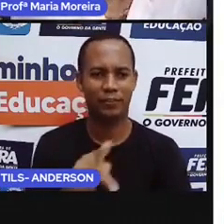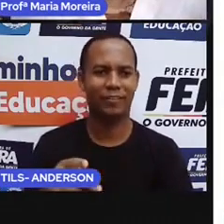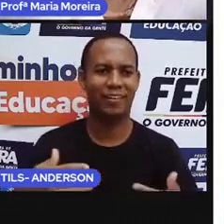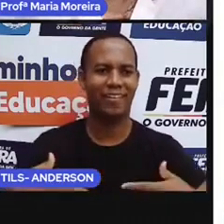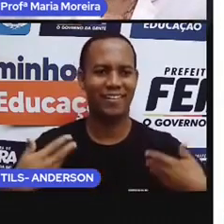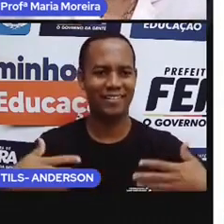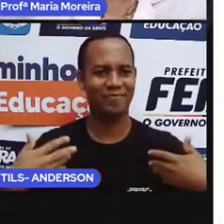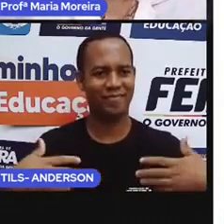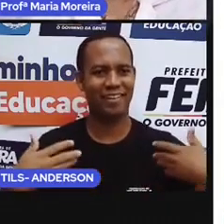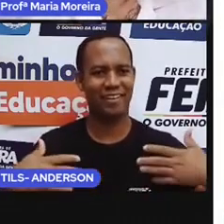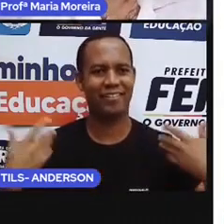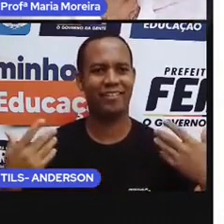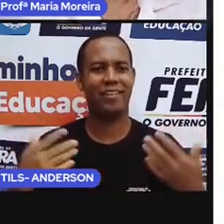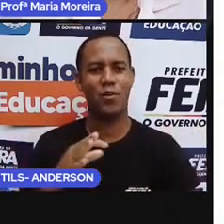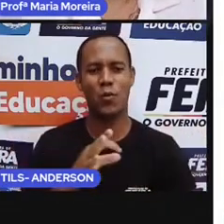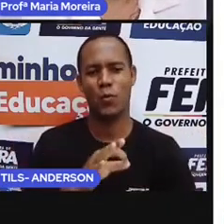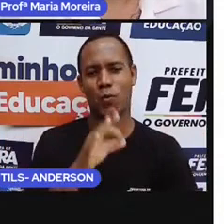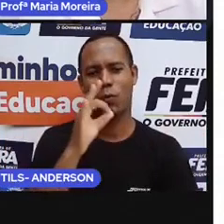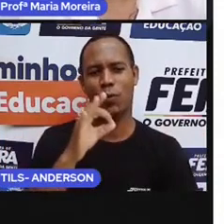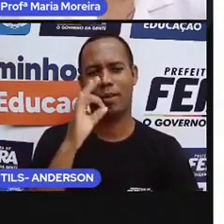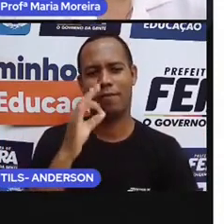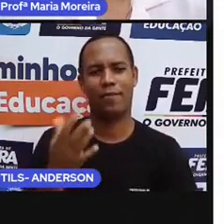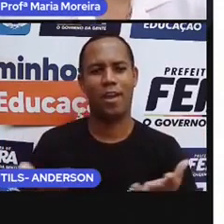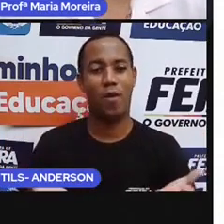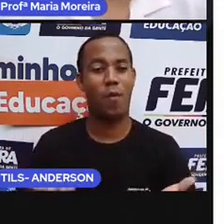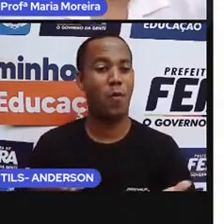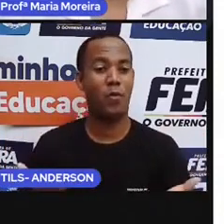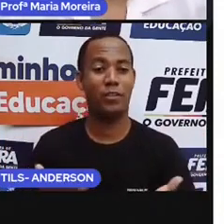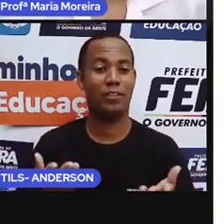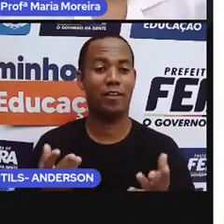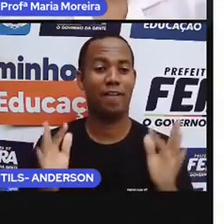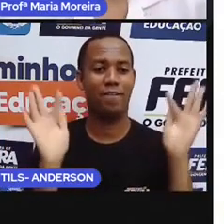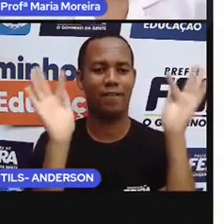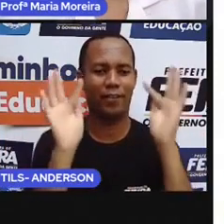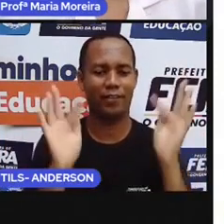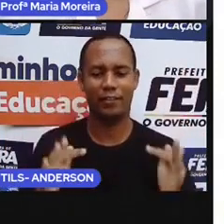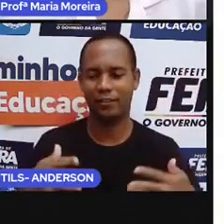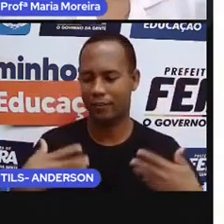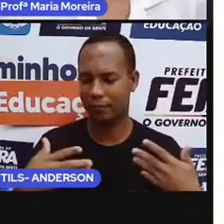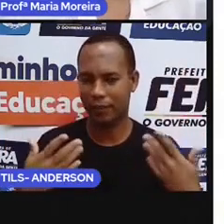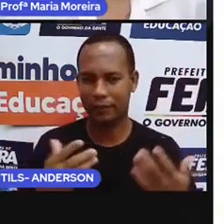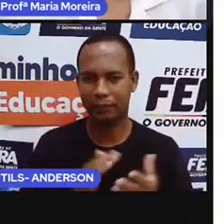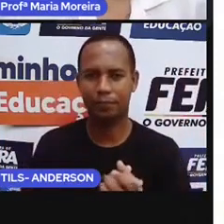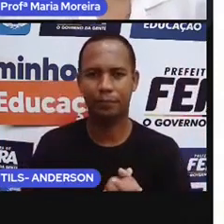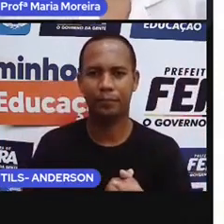ó. Tomei um café e estou cheia de energia. Vamos lá, então?